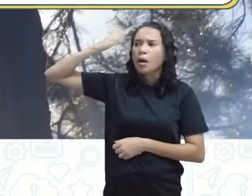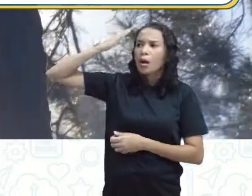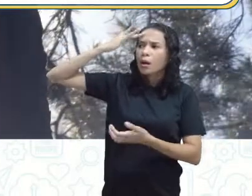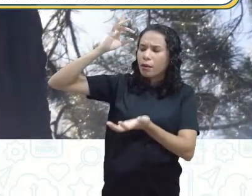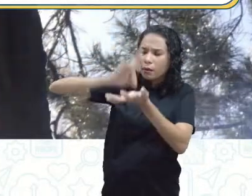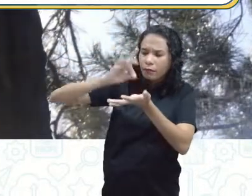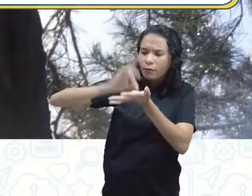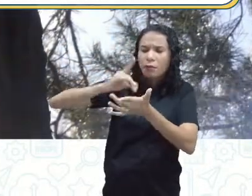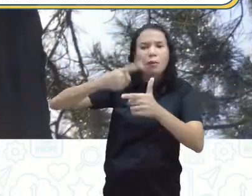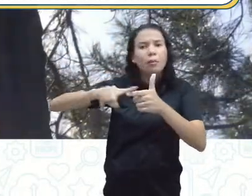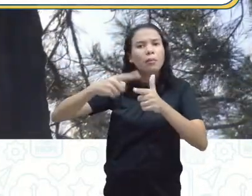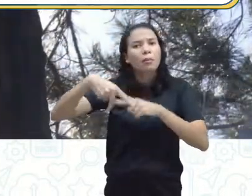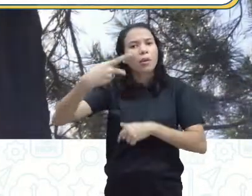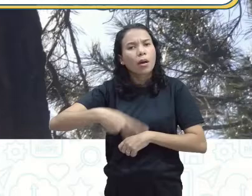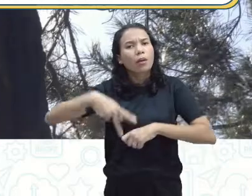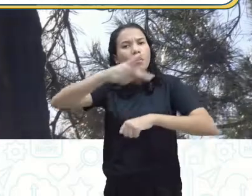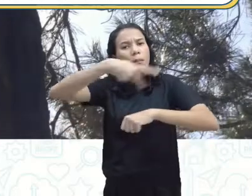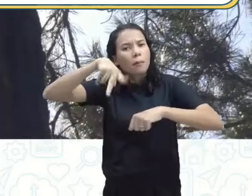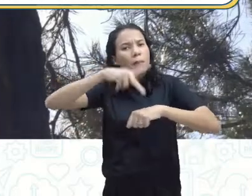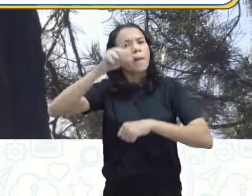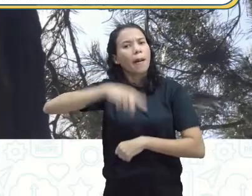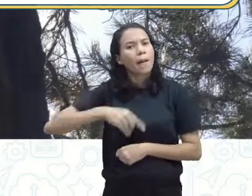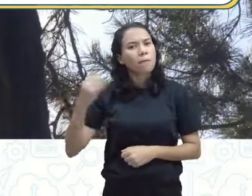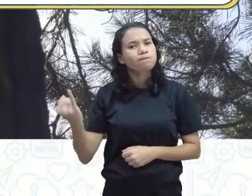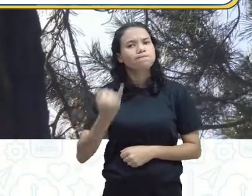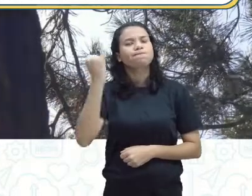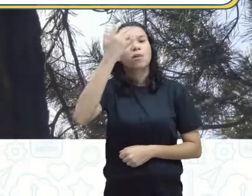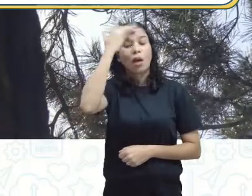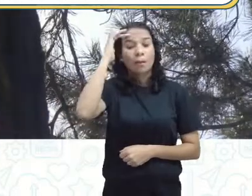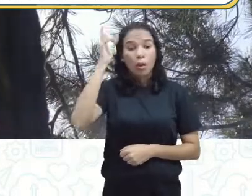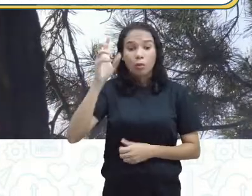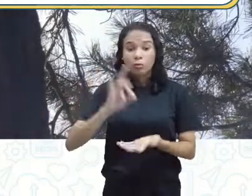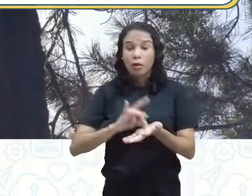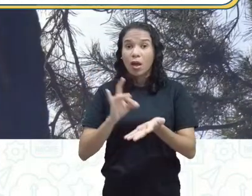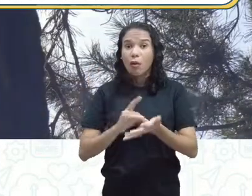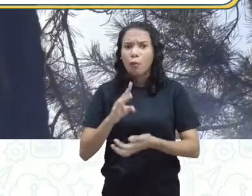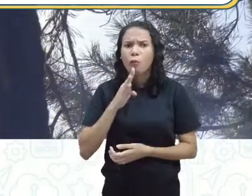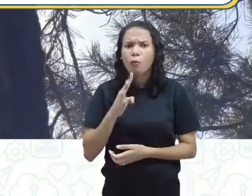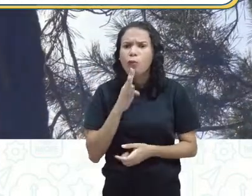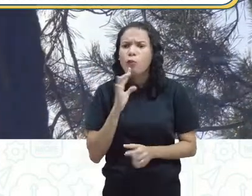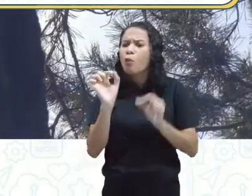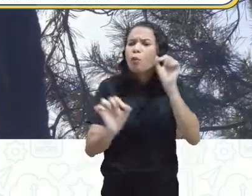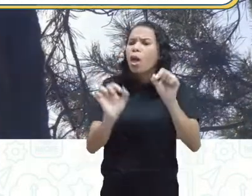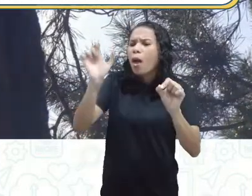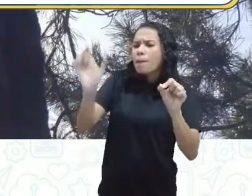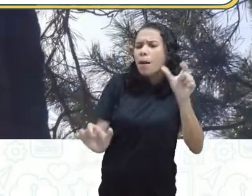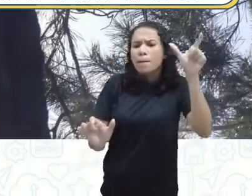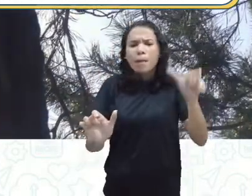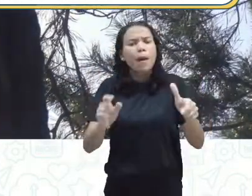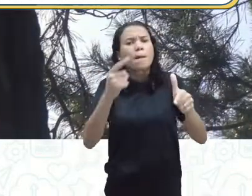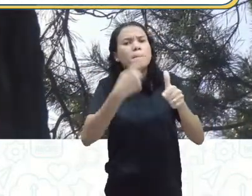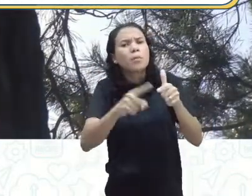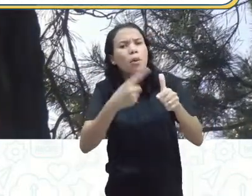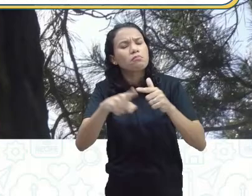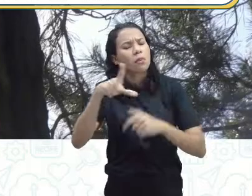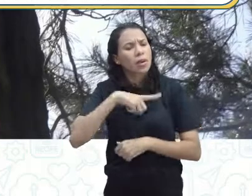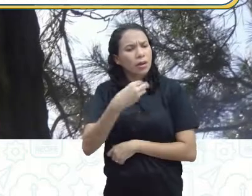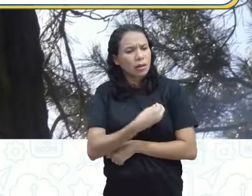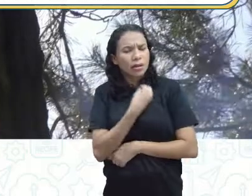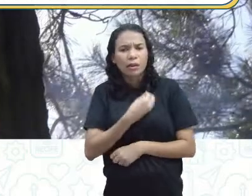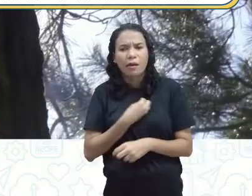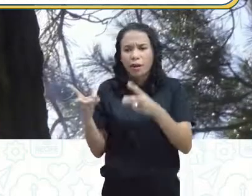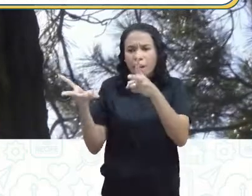do país é importante, porque aí você fica conhecendo quais os problemas que a gente tem,